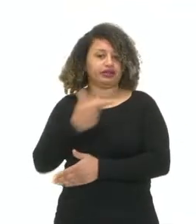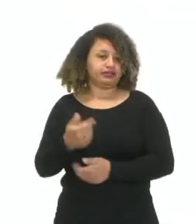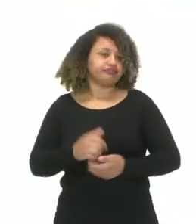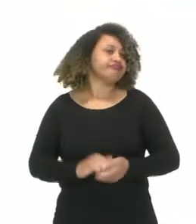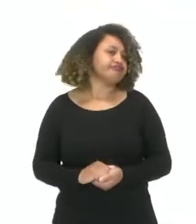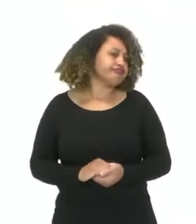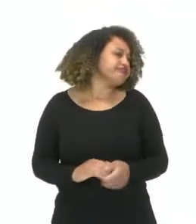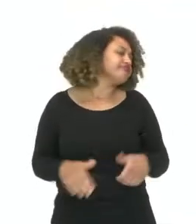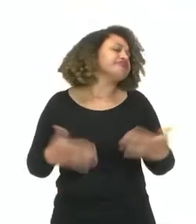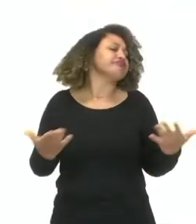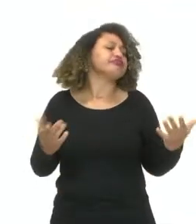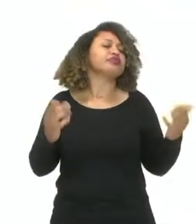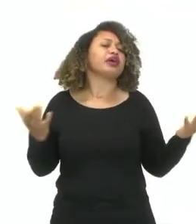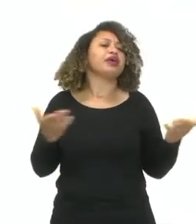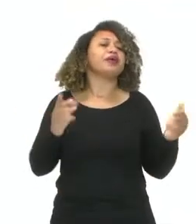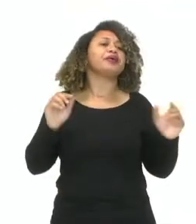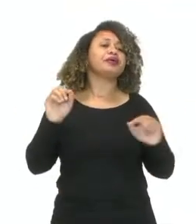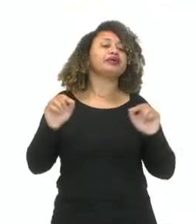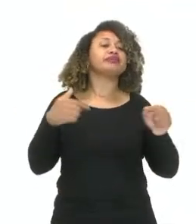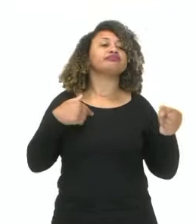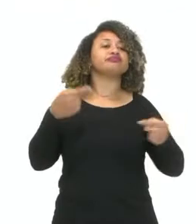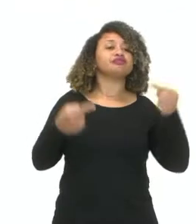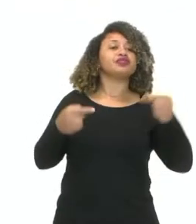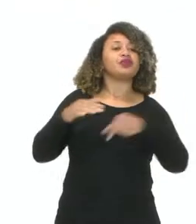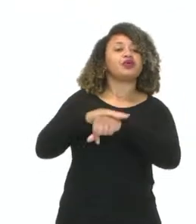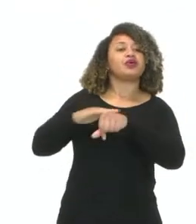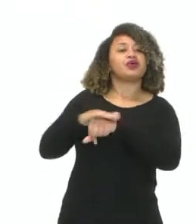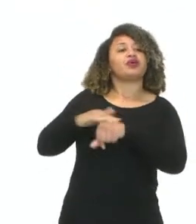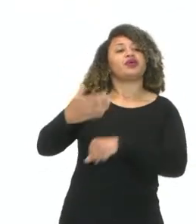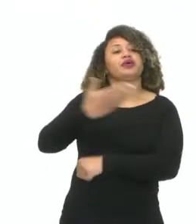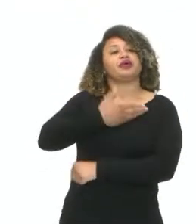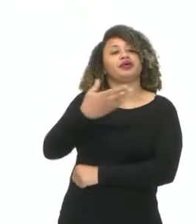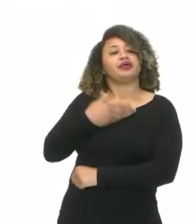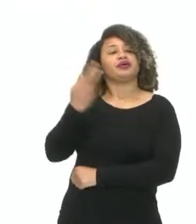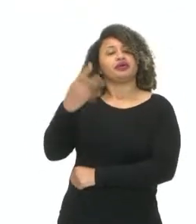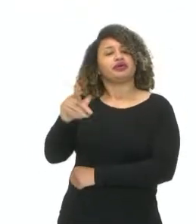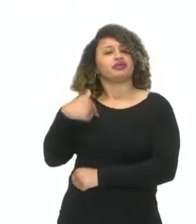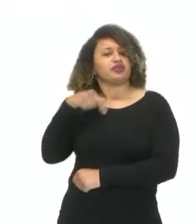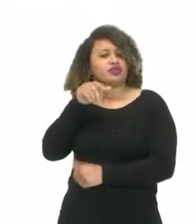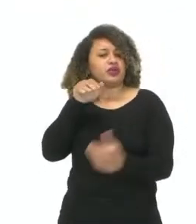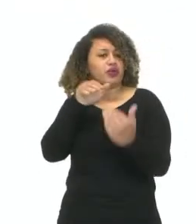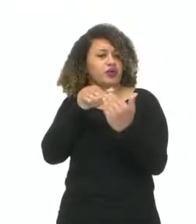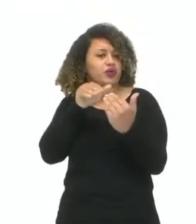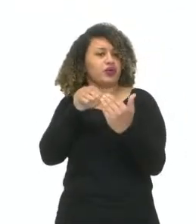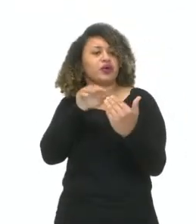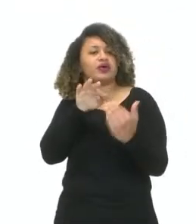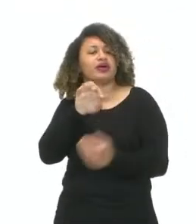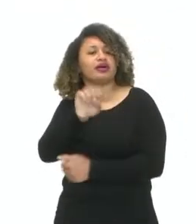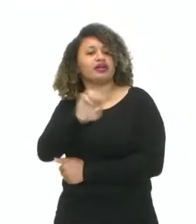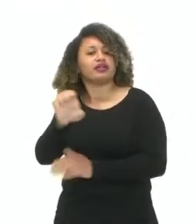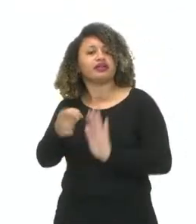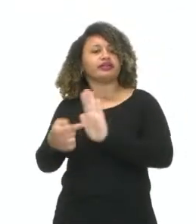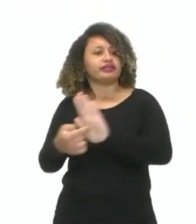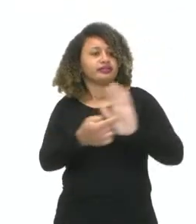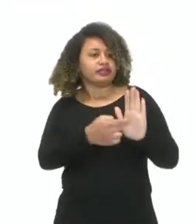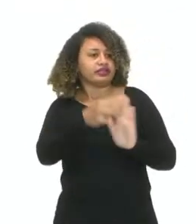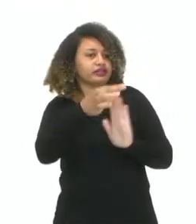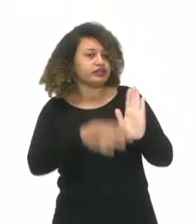ideia aqui? Que você debata com um colega e veja se vocês concordam com a tese apresentada no